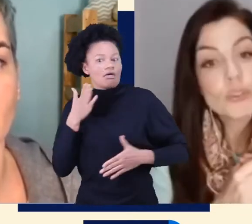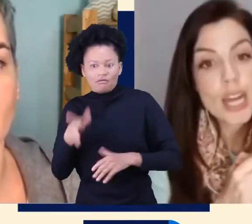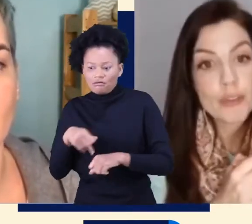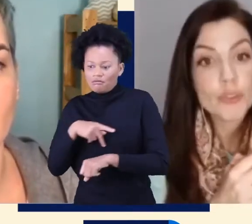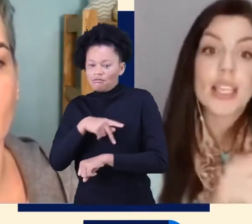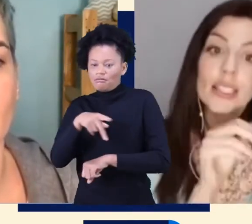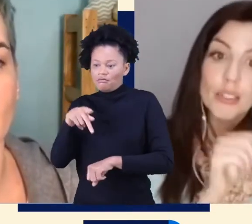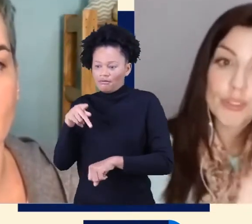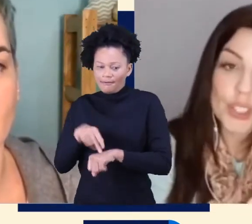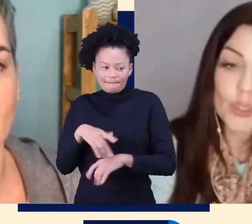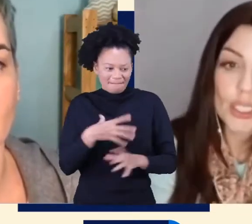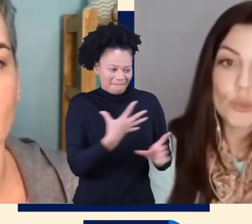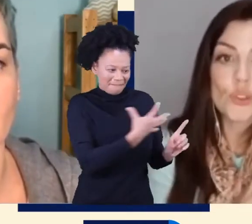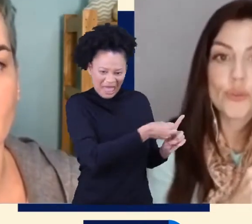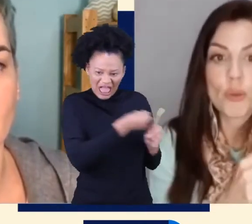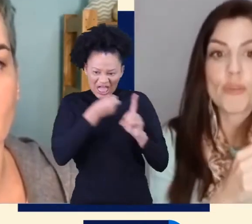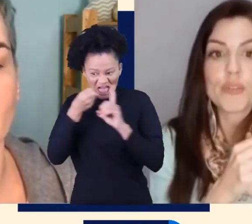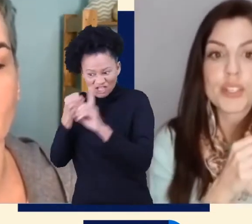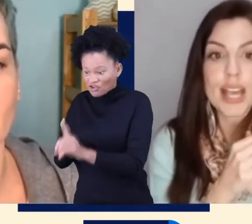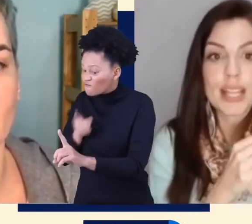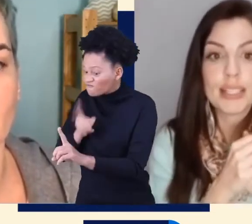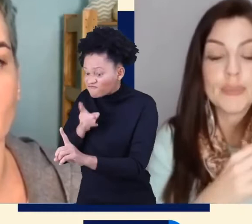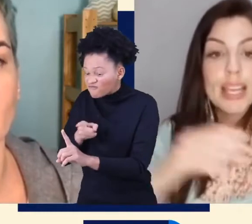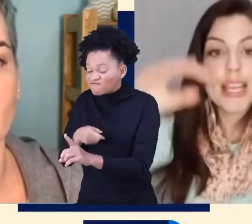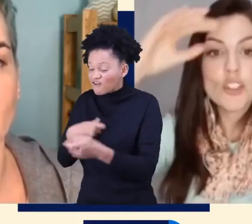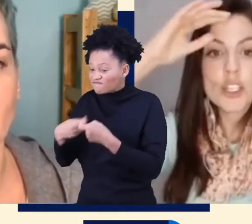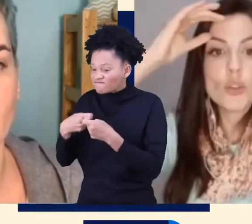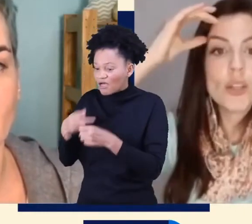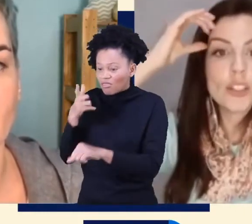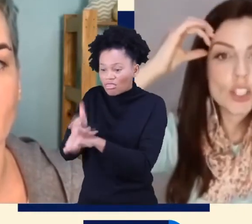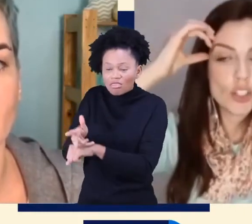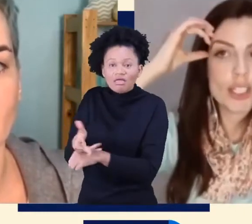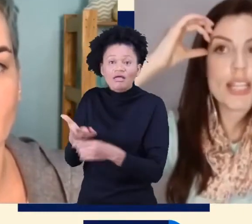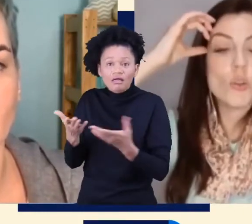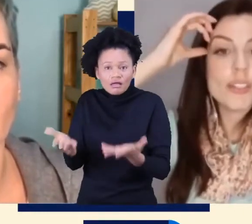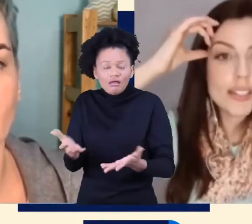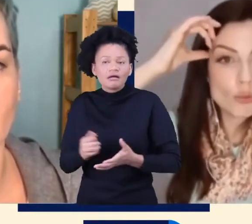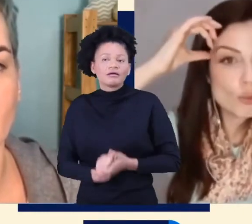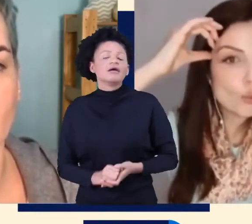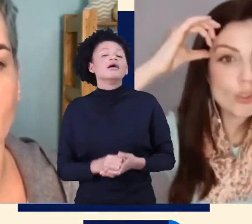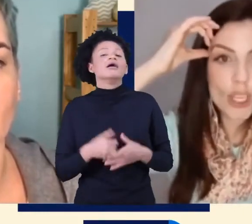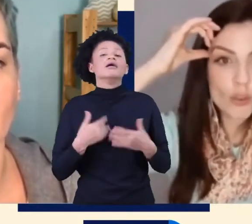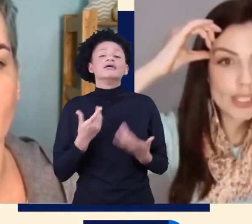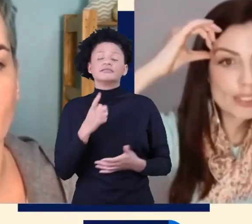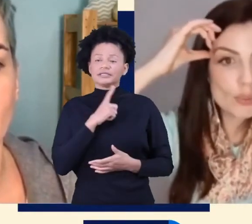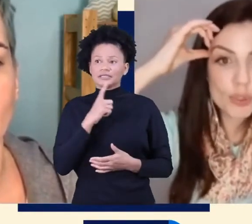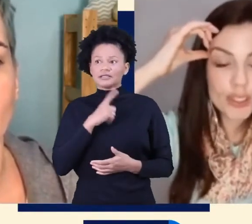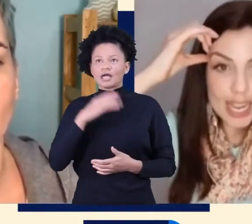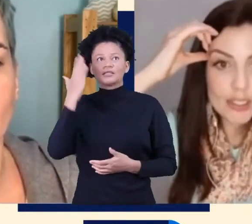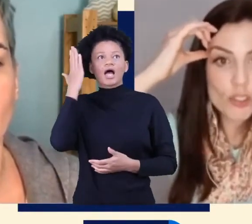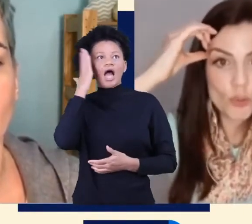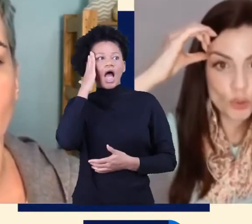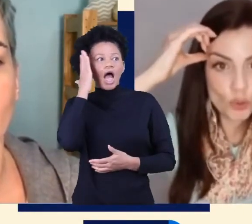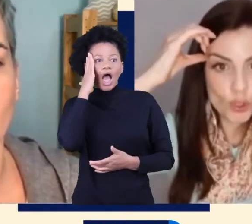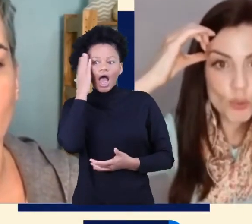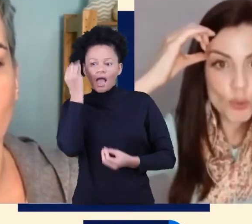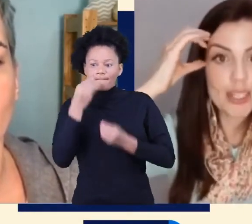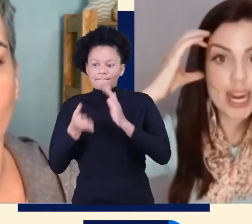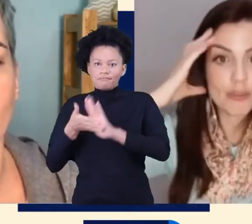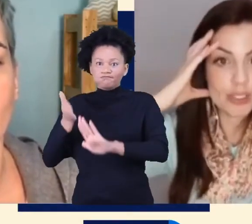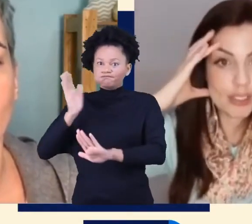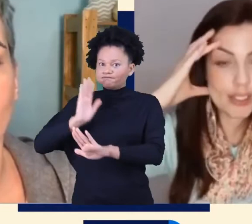pega pelo tráfico e ela está fazendo aquilo de forma forçada. Gente, quando a gente tem noção de tudo que acontece por trás das